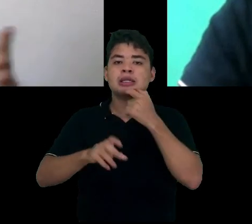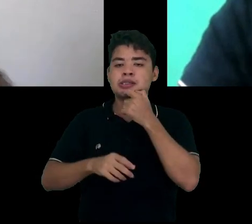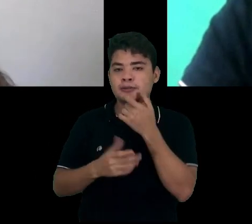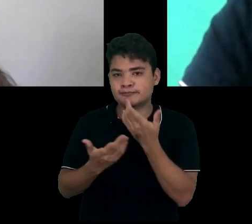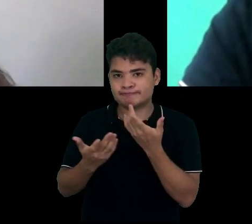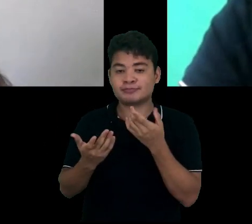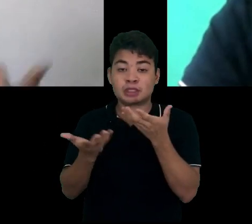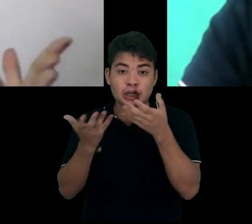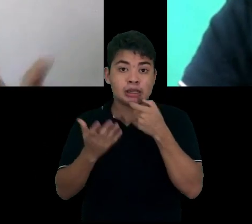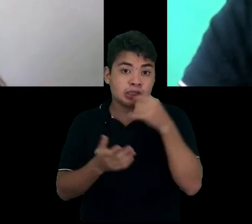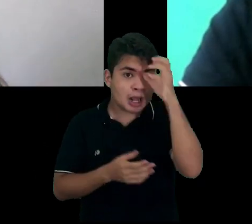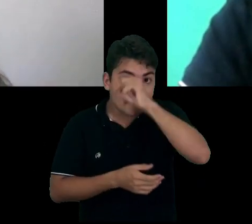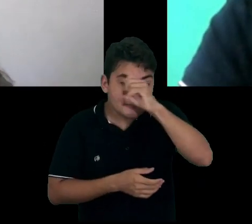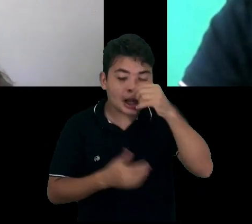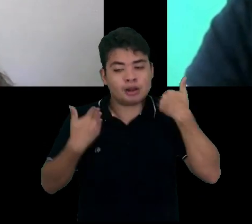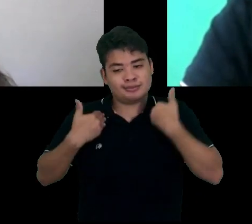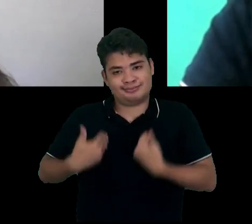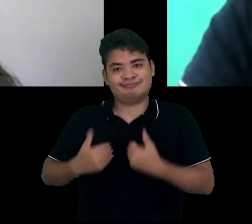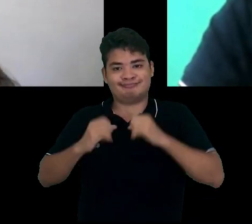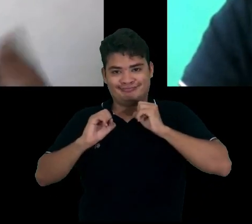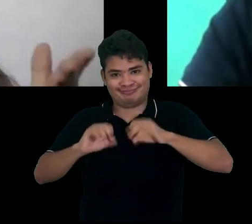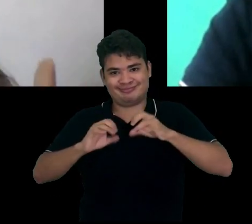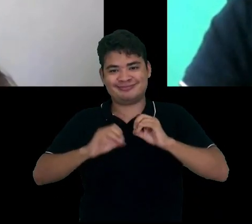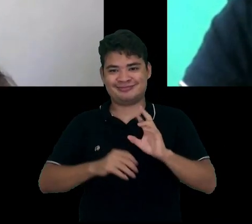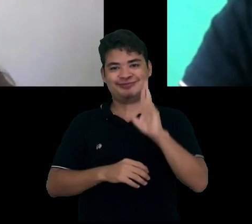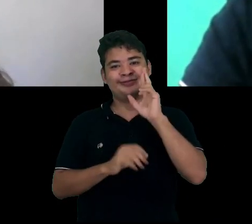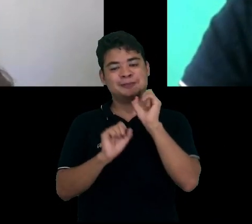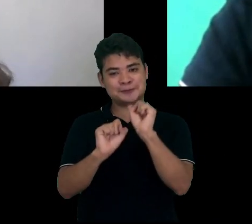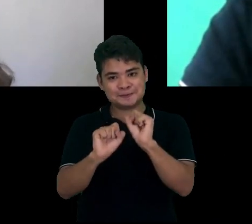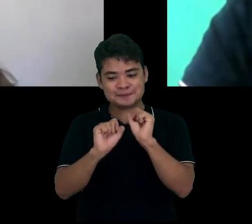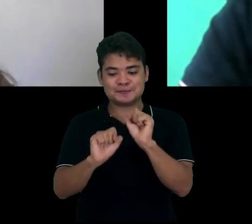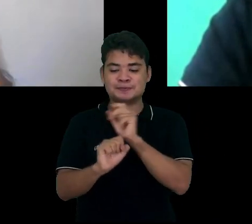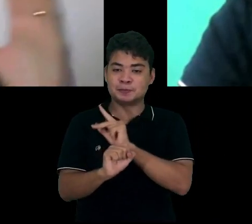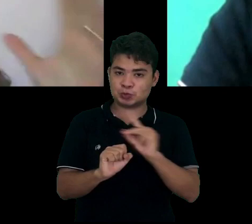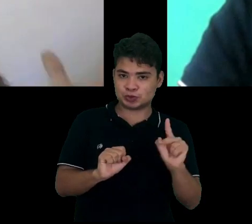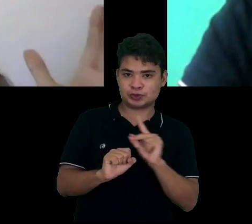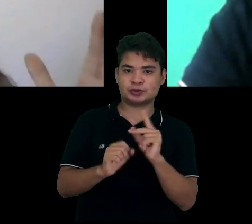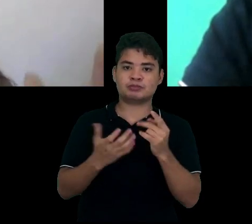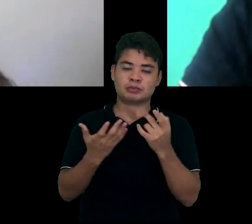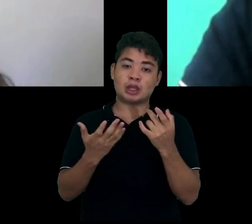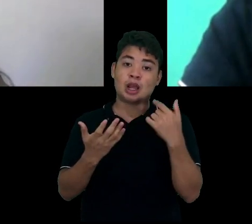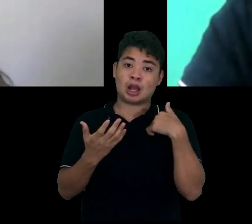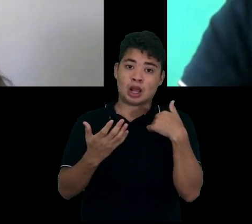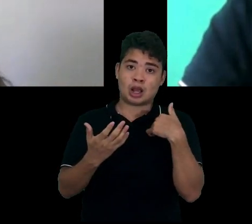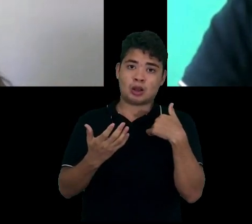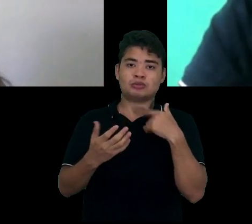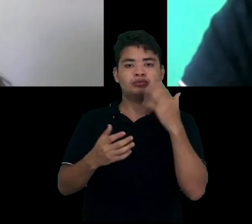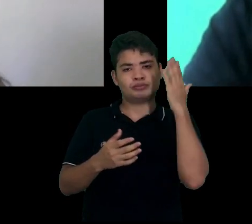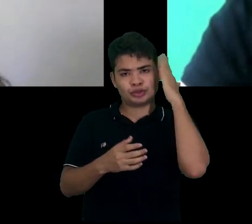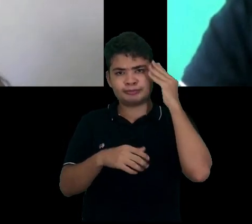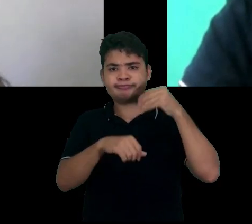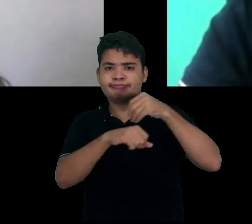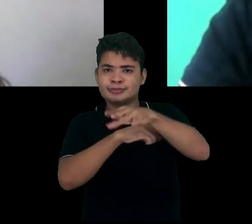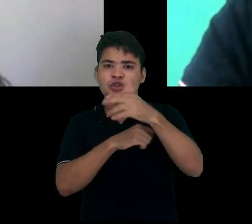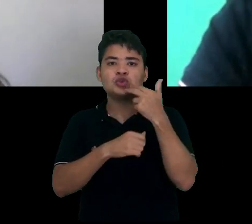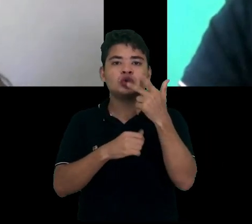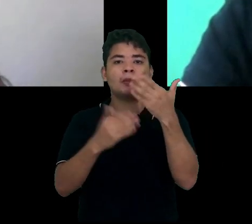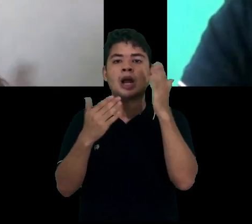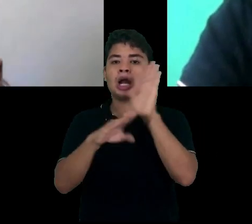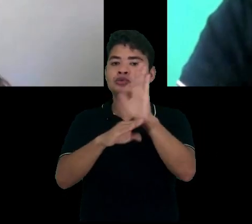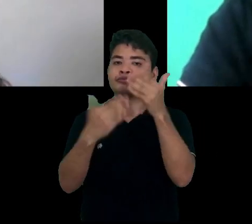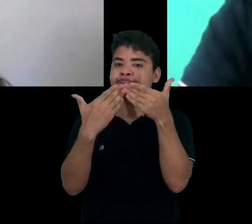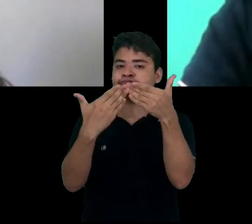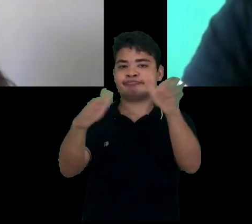fazer inglês, estou aqui à disposição, né? Como a gente falou, o idioma abre portas, portas que você não teria de